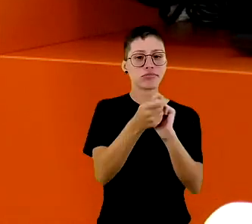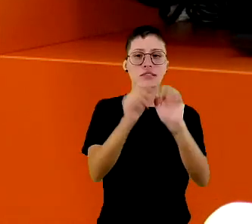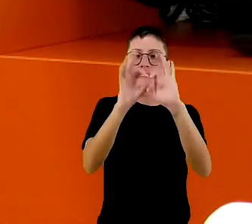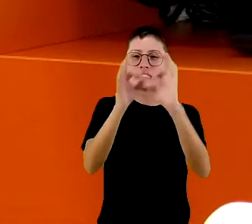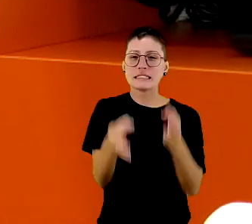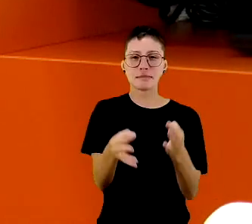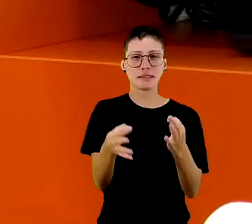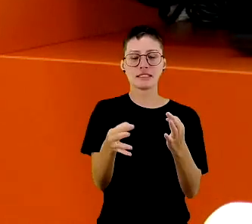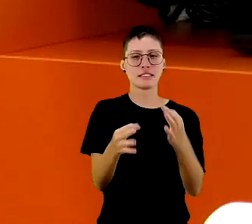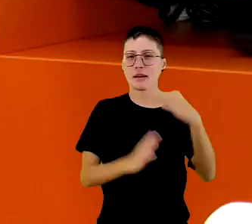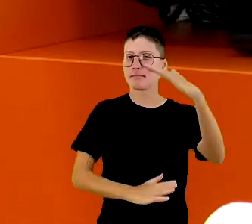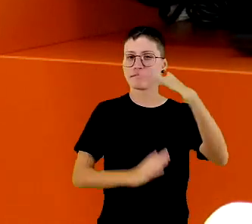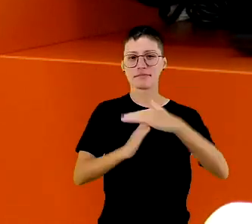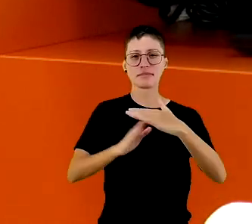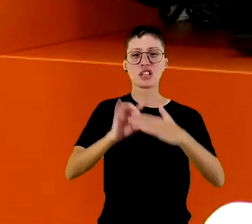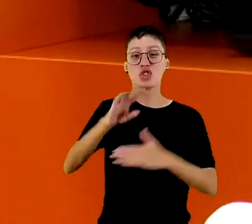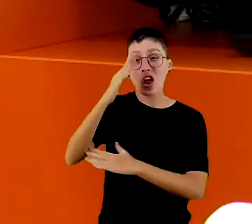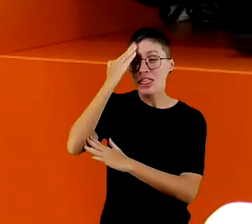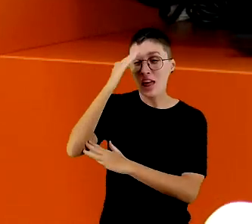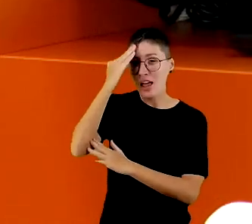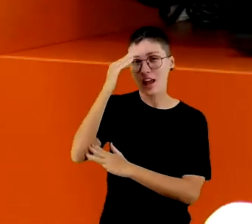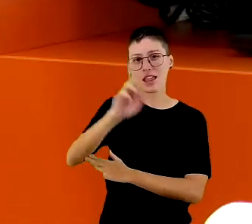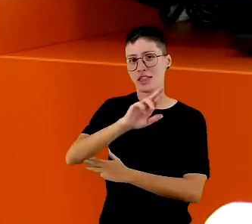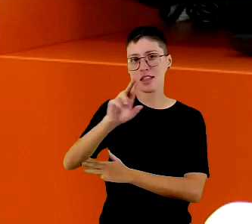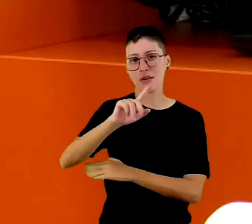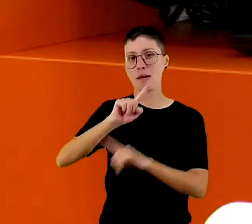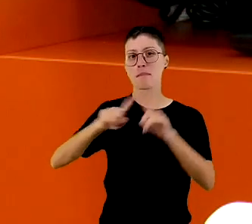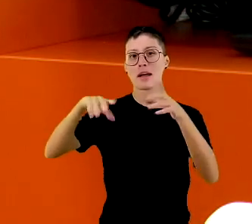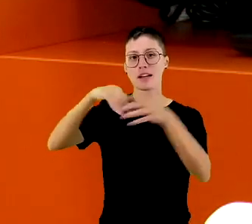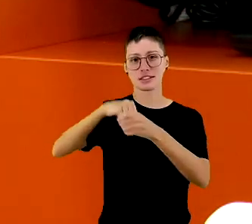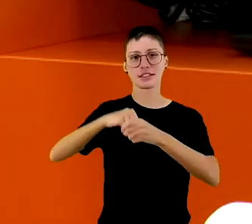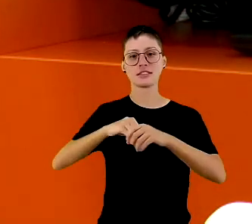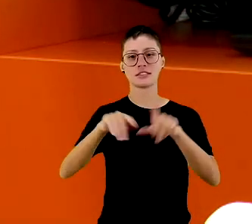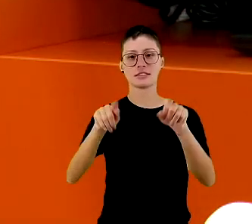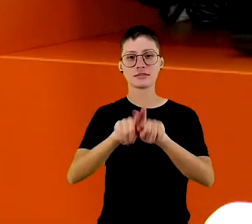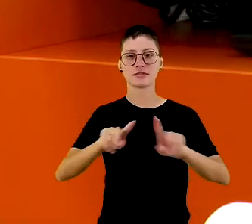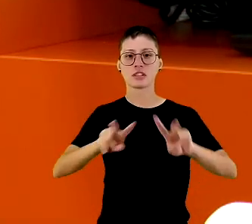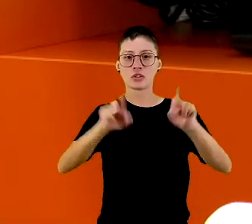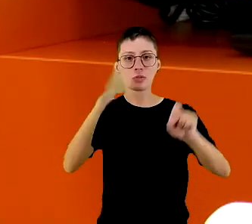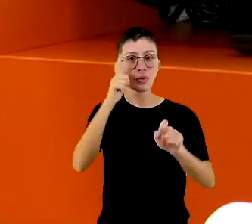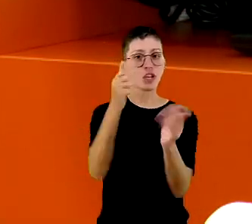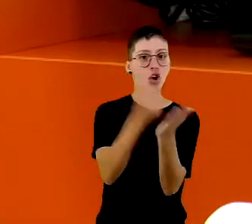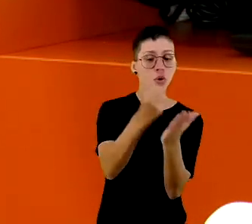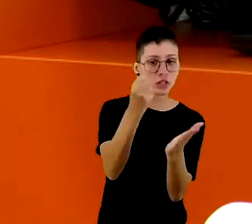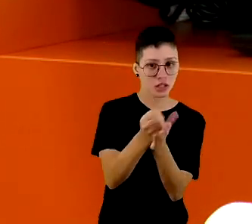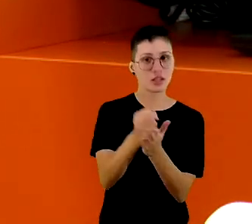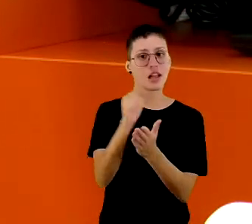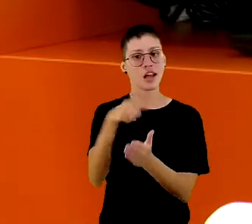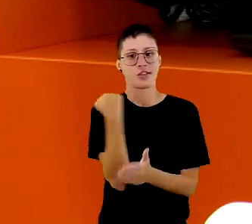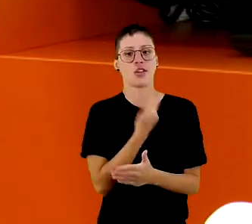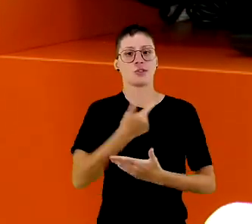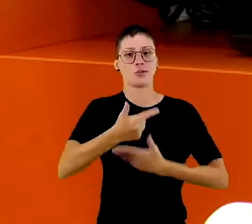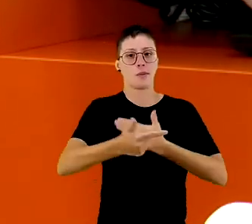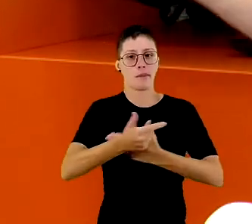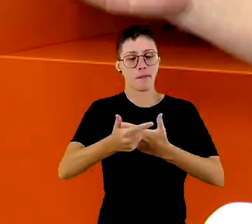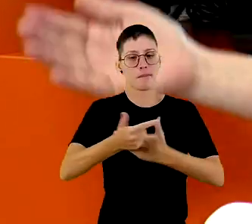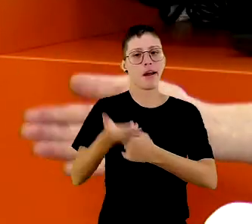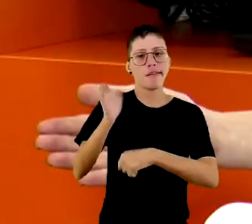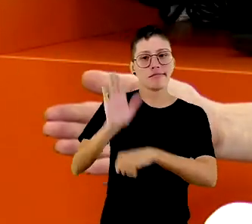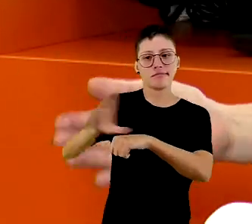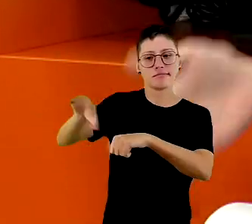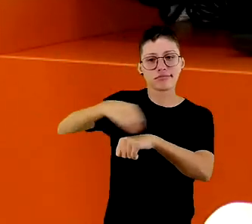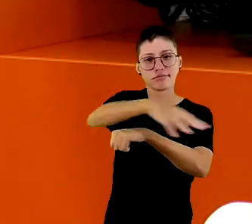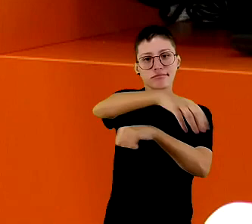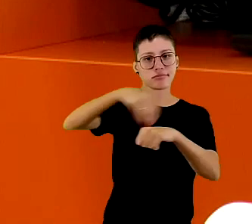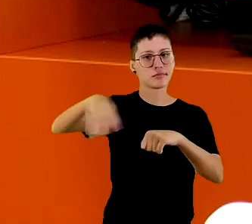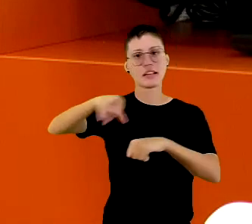só o entendimento, mas também o botãozinho para ele ir lá e contratar. Acho que esse é o nosso papel, facilitar. Né? Não tirar o